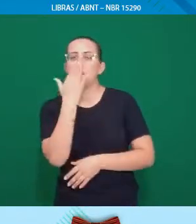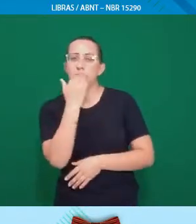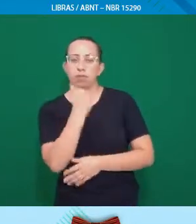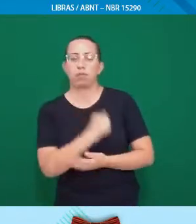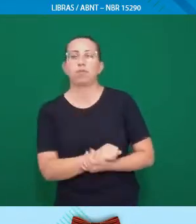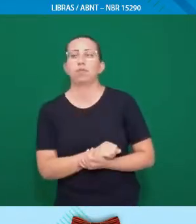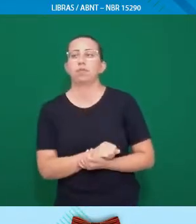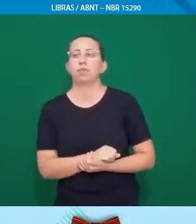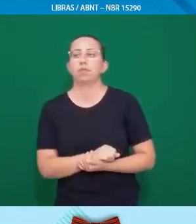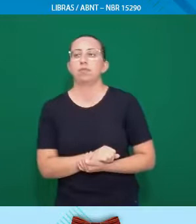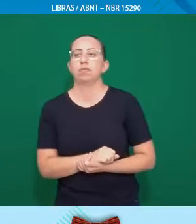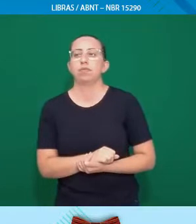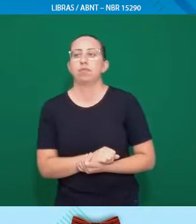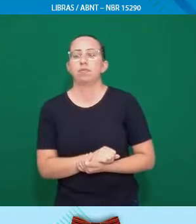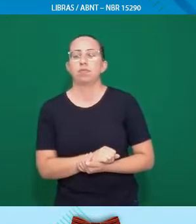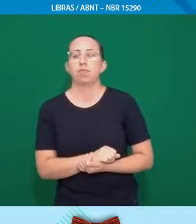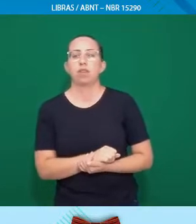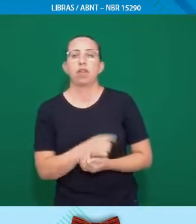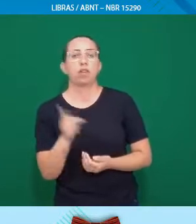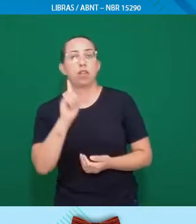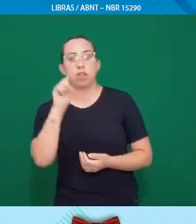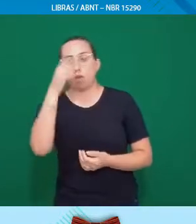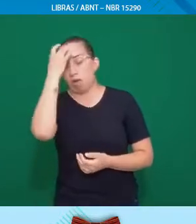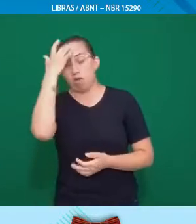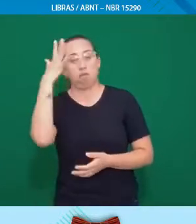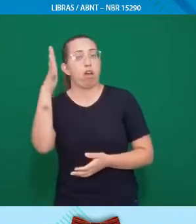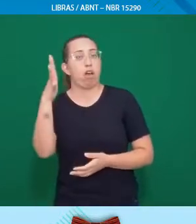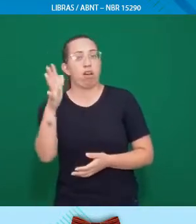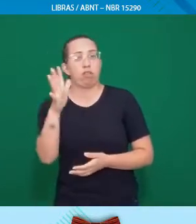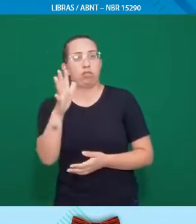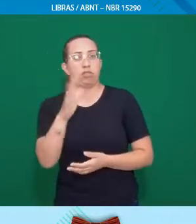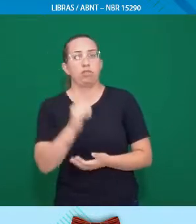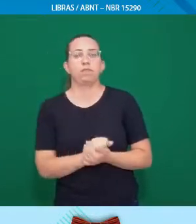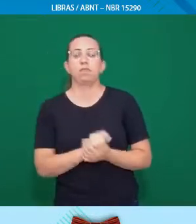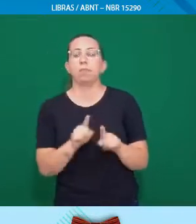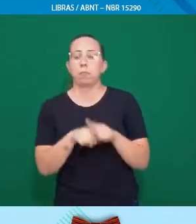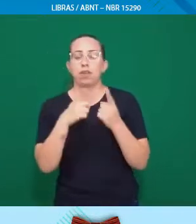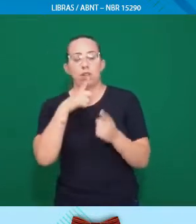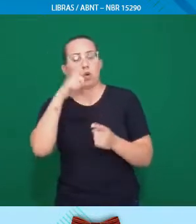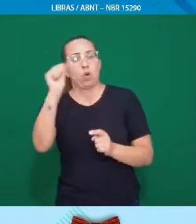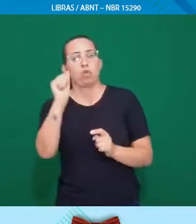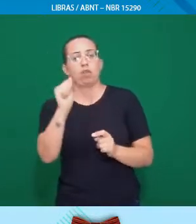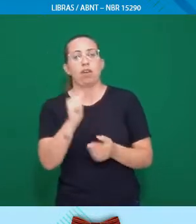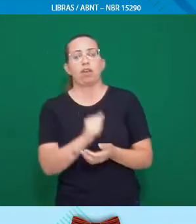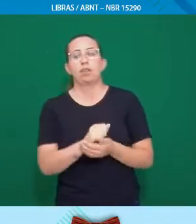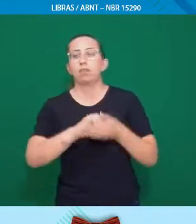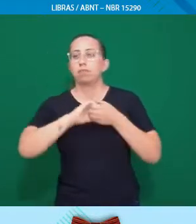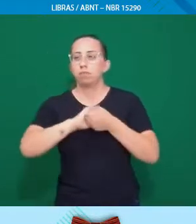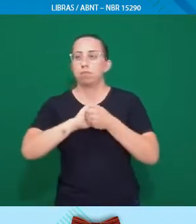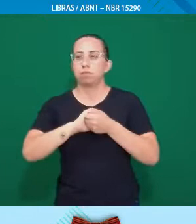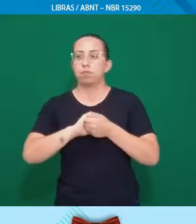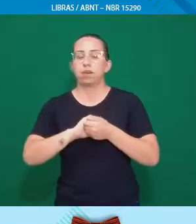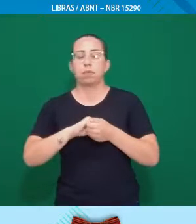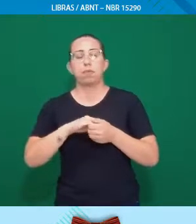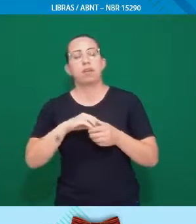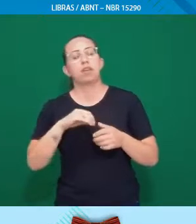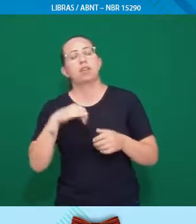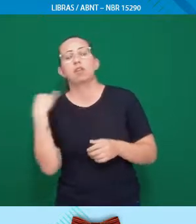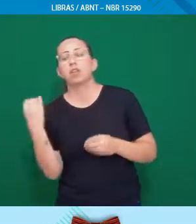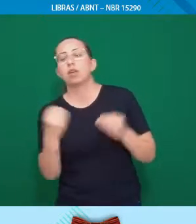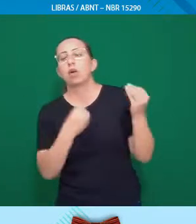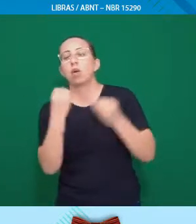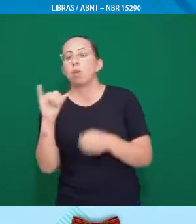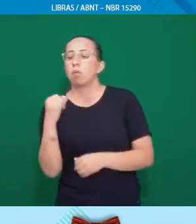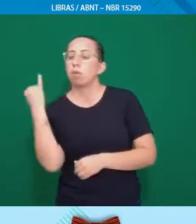veja como que ele disse trazer gente de tudo quanto é lado é agradar todo mundo e eles conseguem fazer isso então parabéns mais uma vez né pela importância que tem acoplam